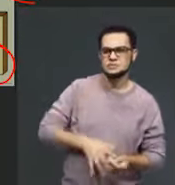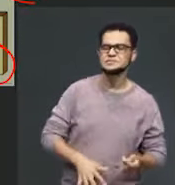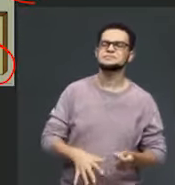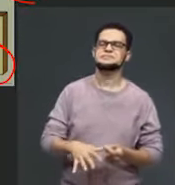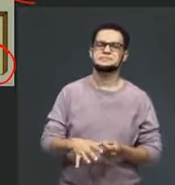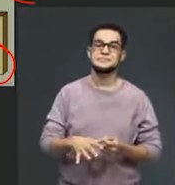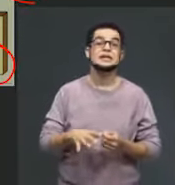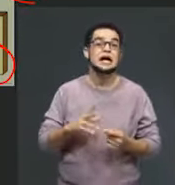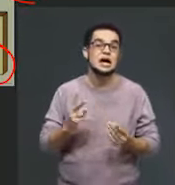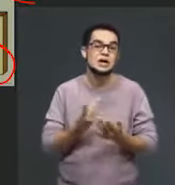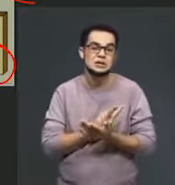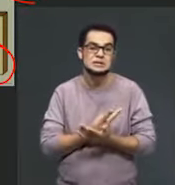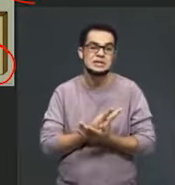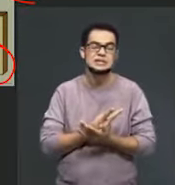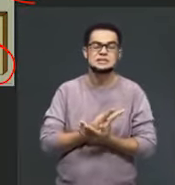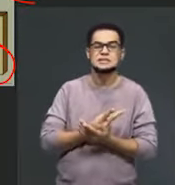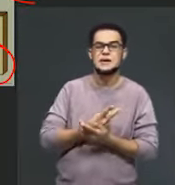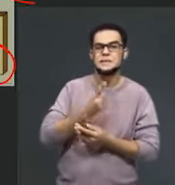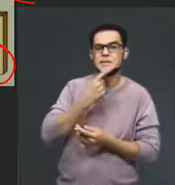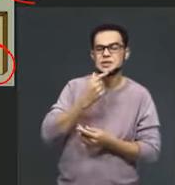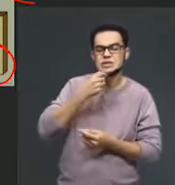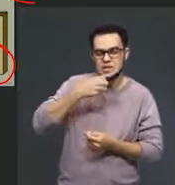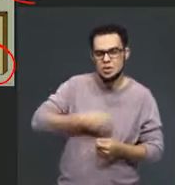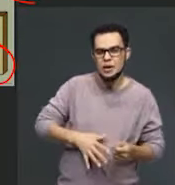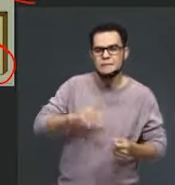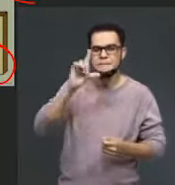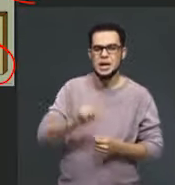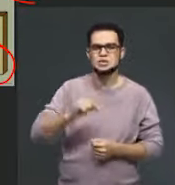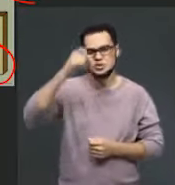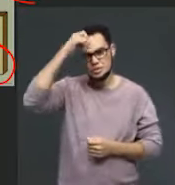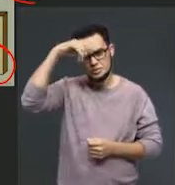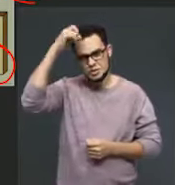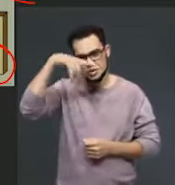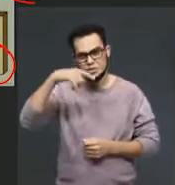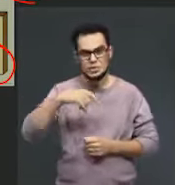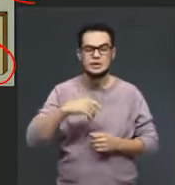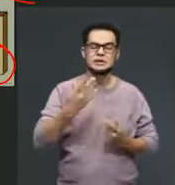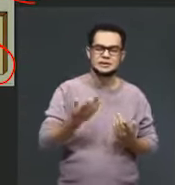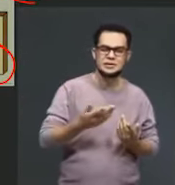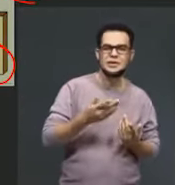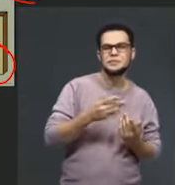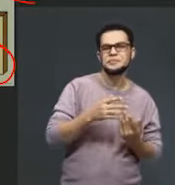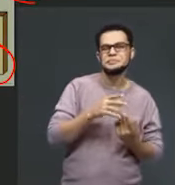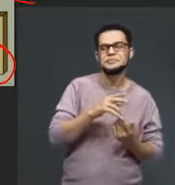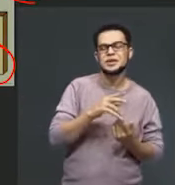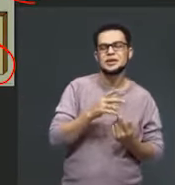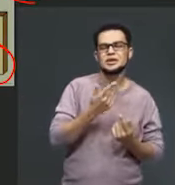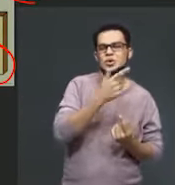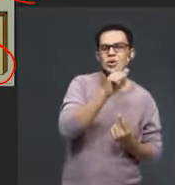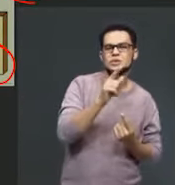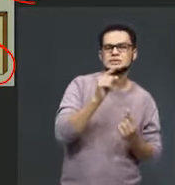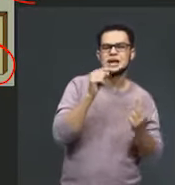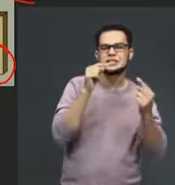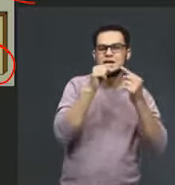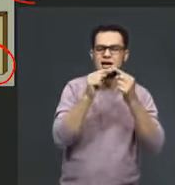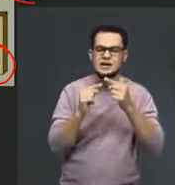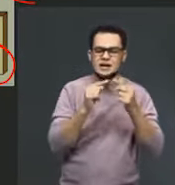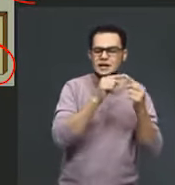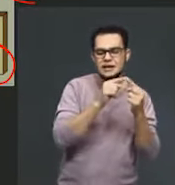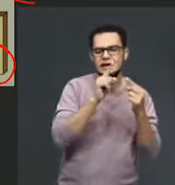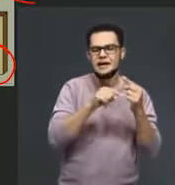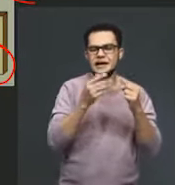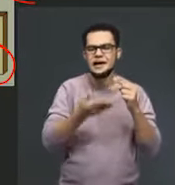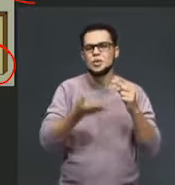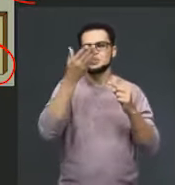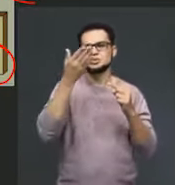baixos de hormônio. Ovulação, níveis altos. Por isso que a menina tem essa variação de humor, TPM,